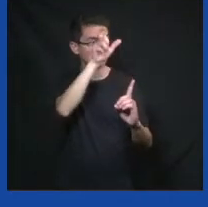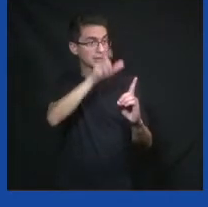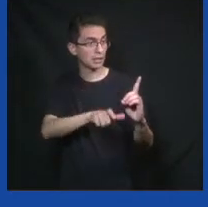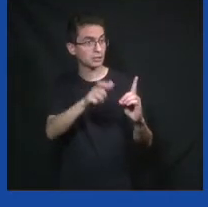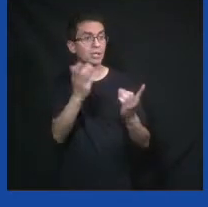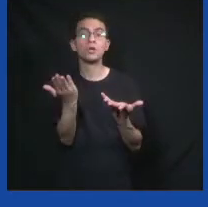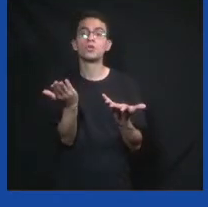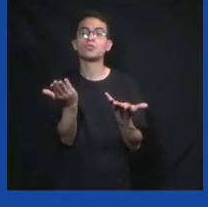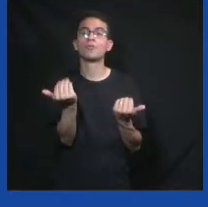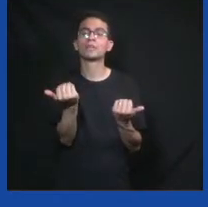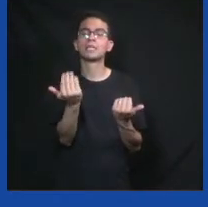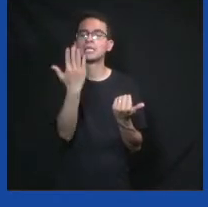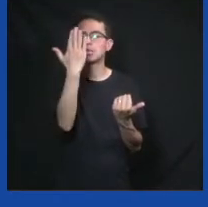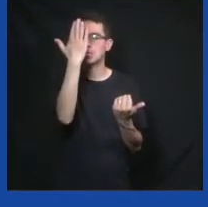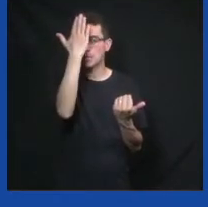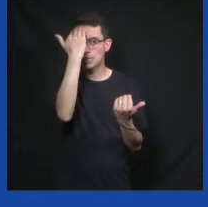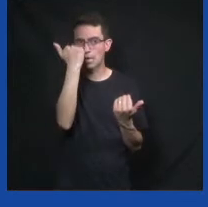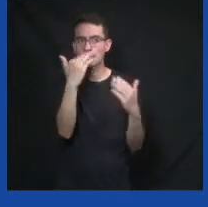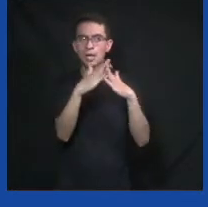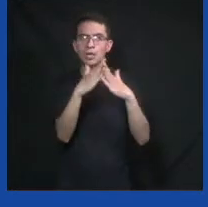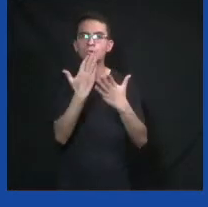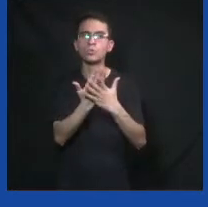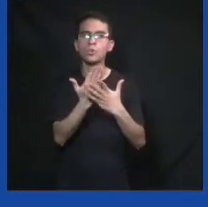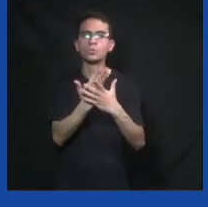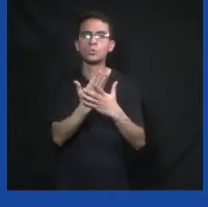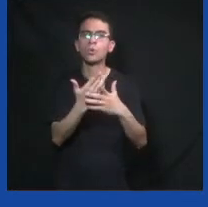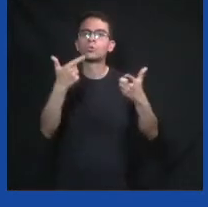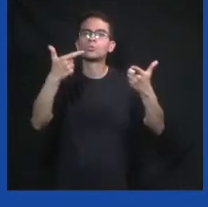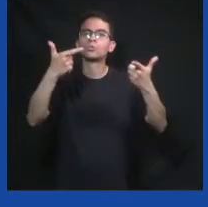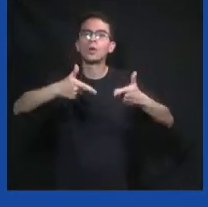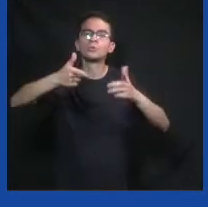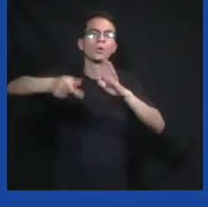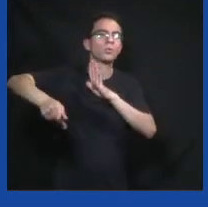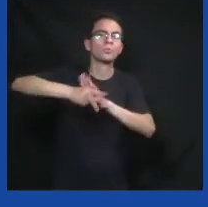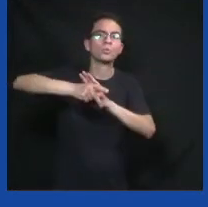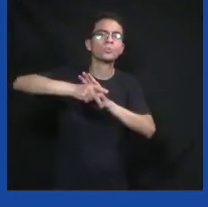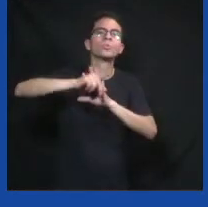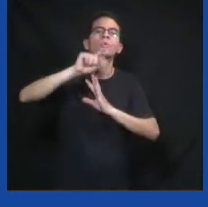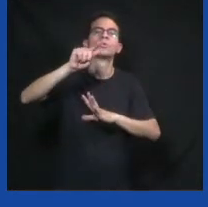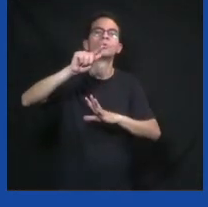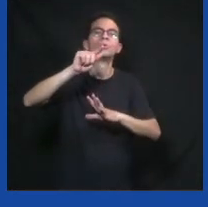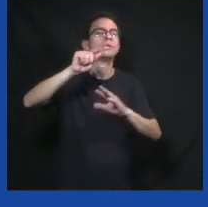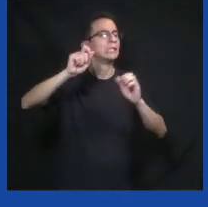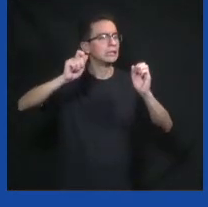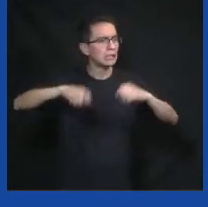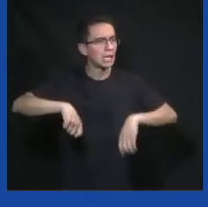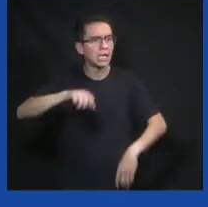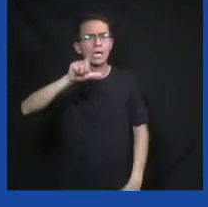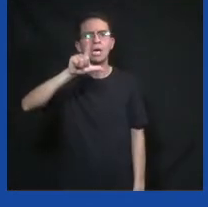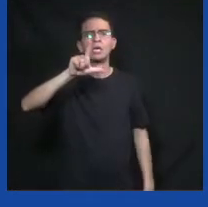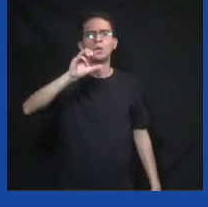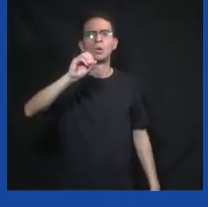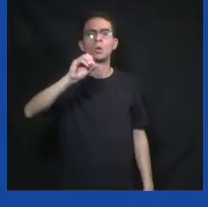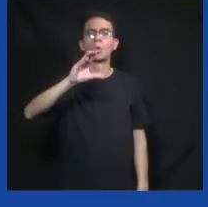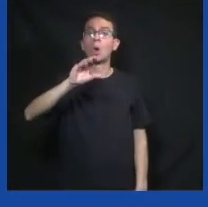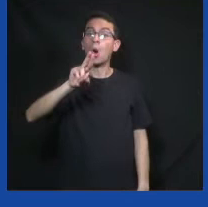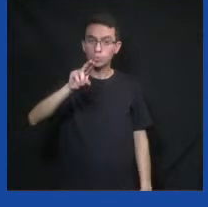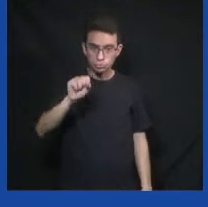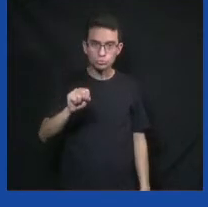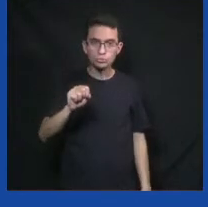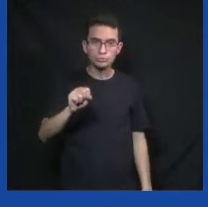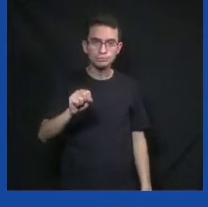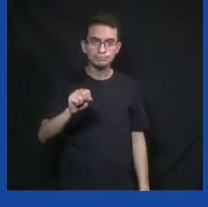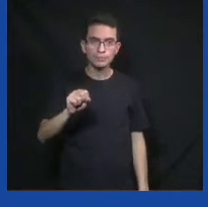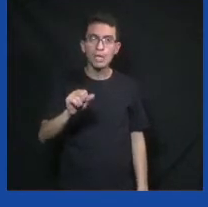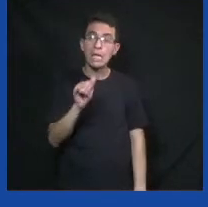reconhece a escola como o locus desta ocorrência, desse acontecimento. Quando a escola finge que